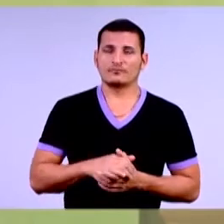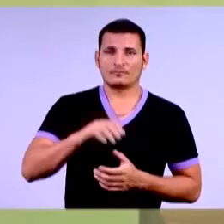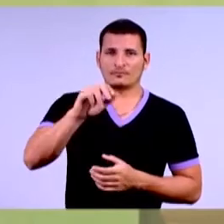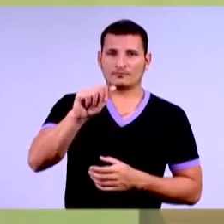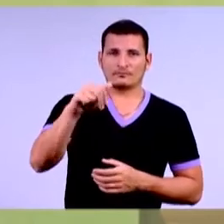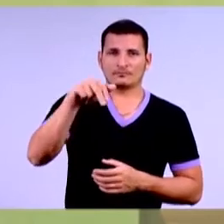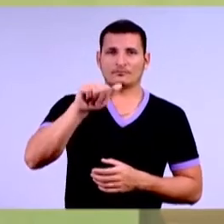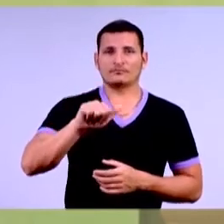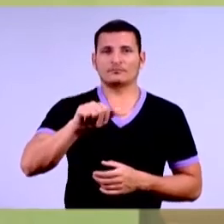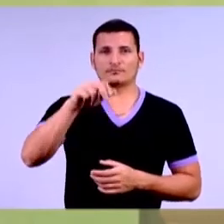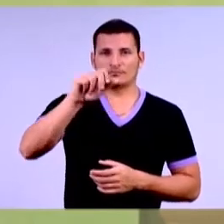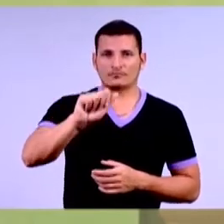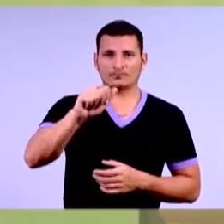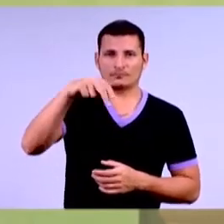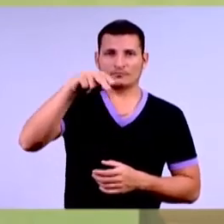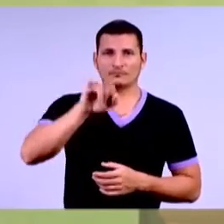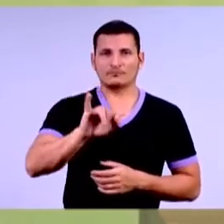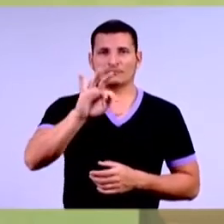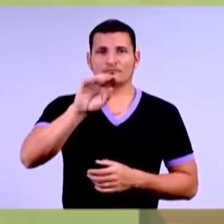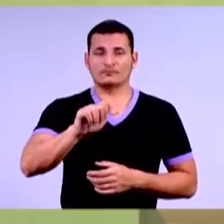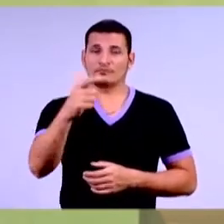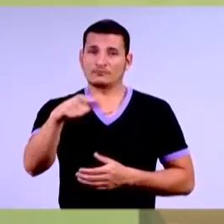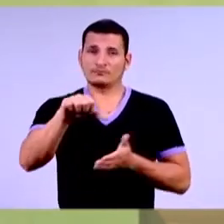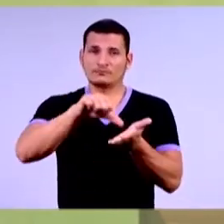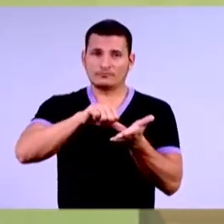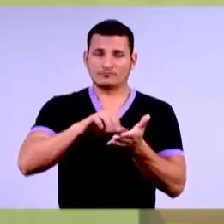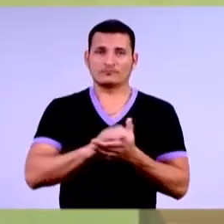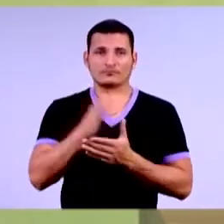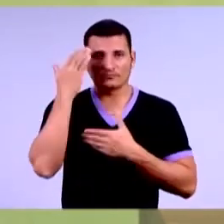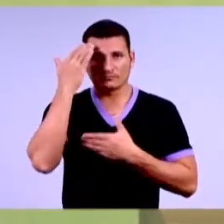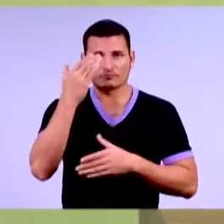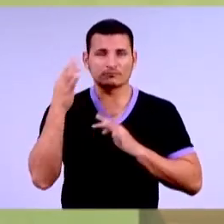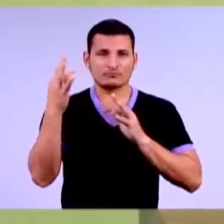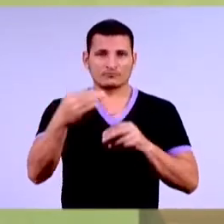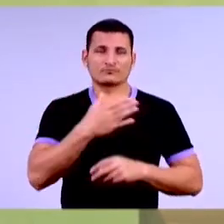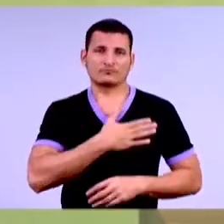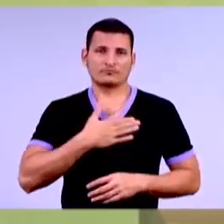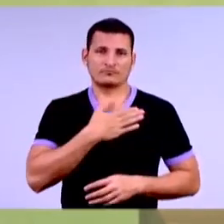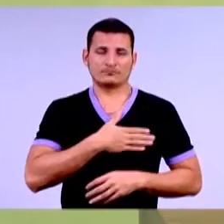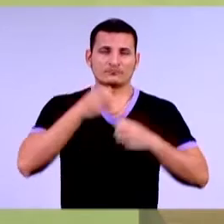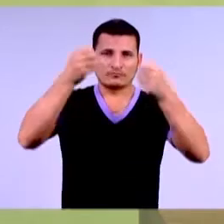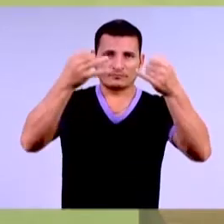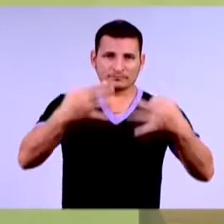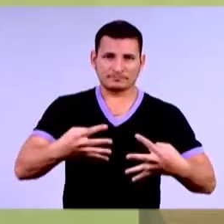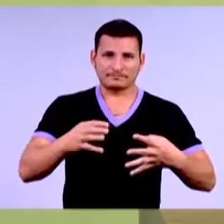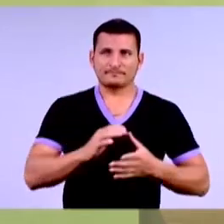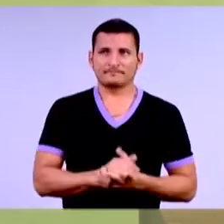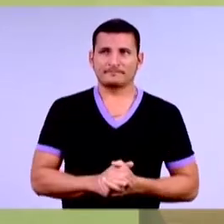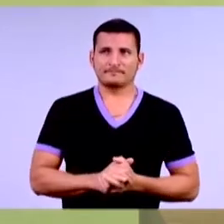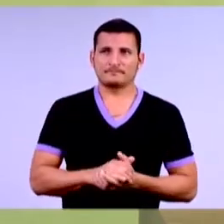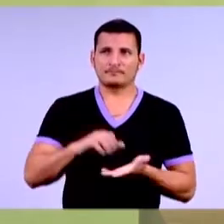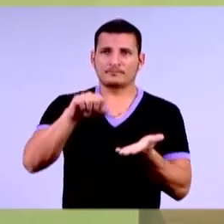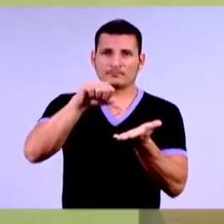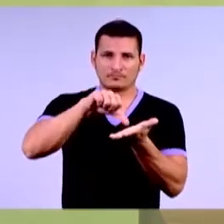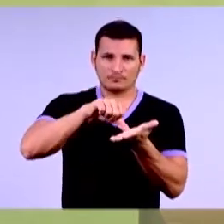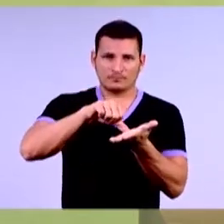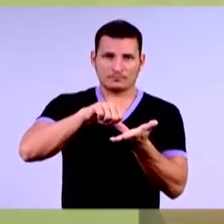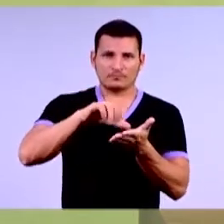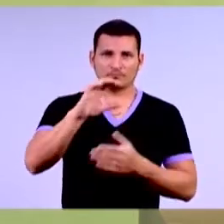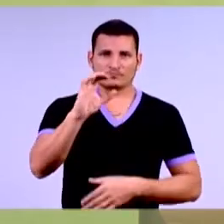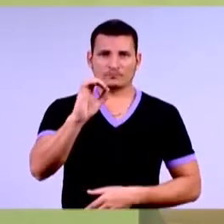azevedo pereira não tenha que o pólo está dizendo obrigado a todos estão gostando das explicações é a do pólo de cojubim